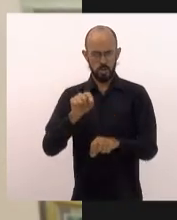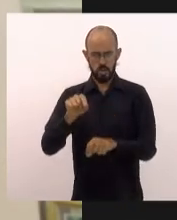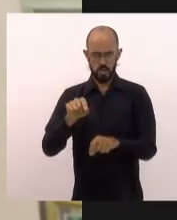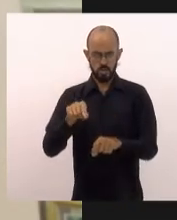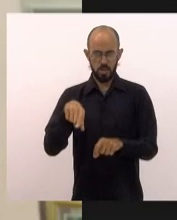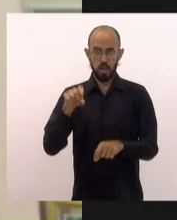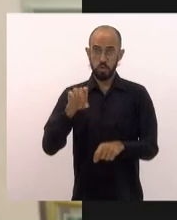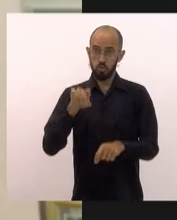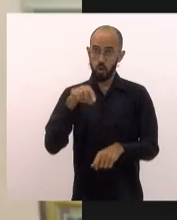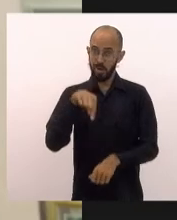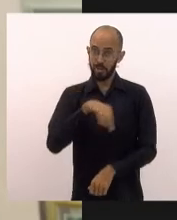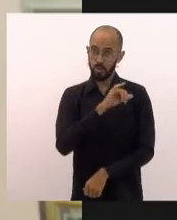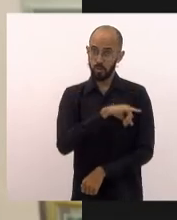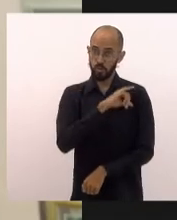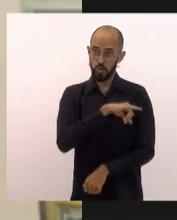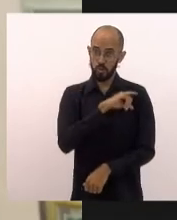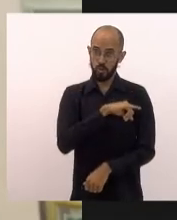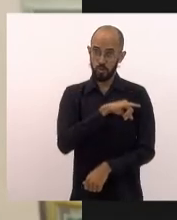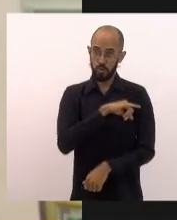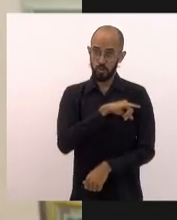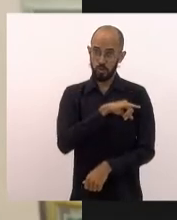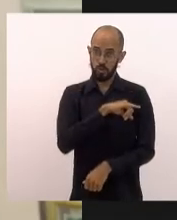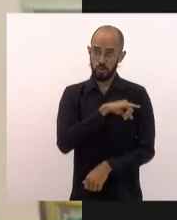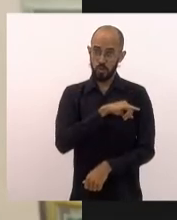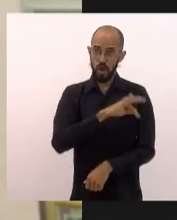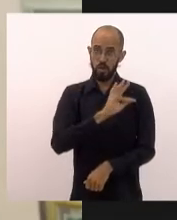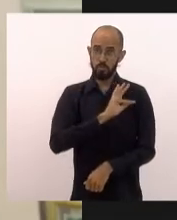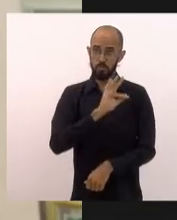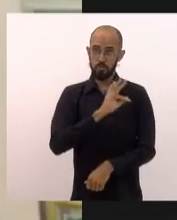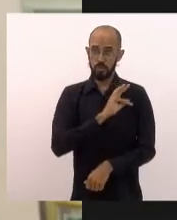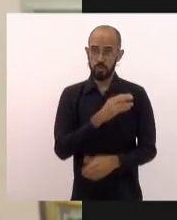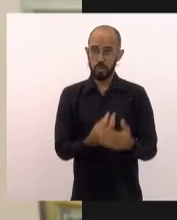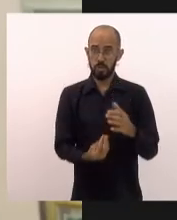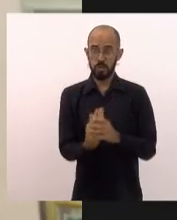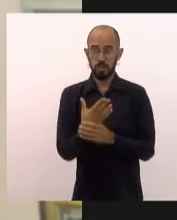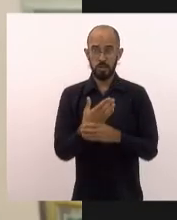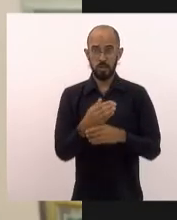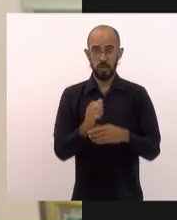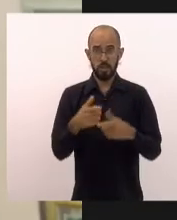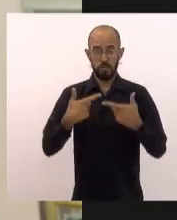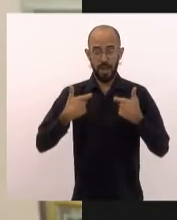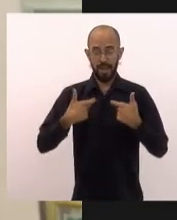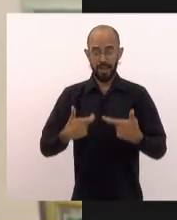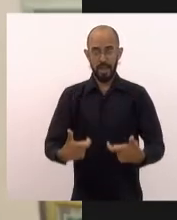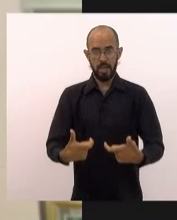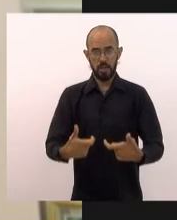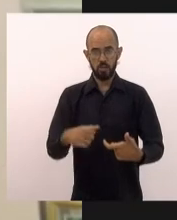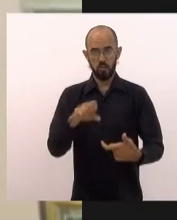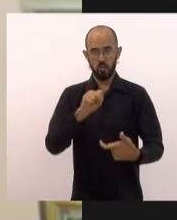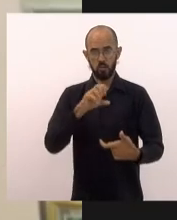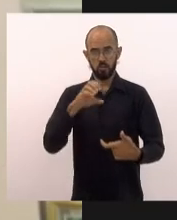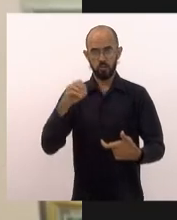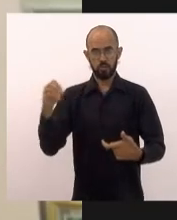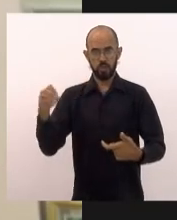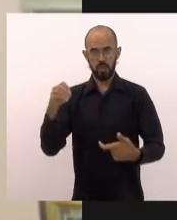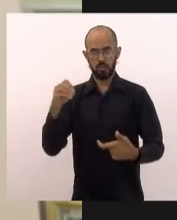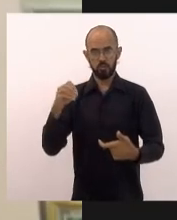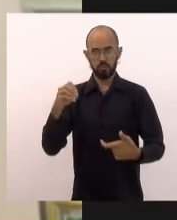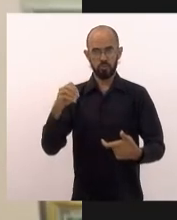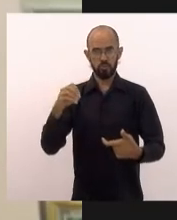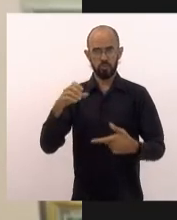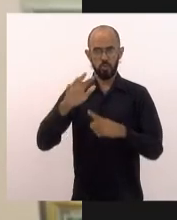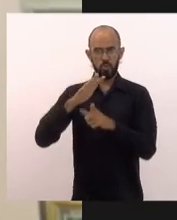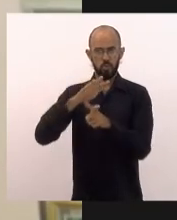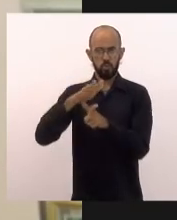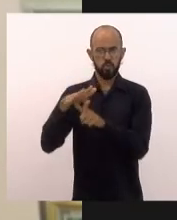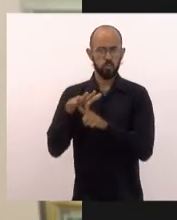a Polícia Militar monta uma operação de guerra com 800 homens, com diversos batalhões envolvidos, com helicóptero,